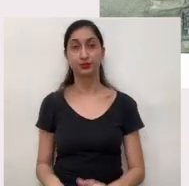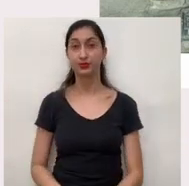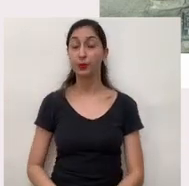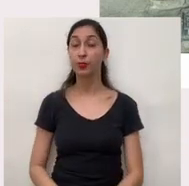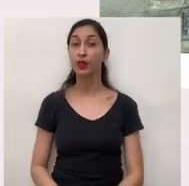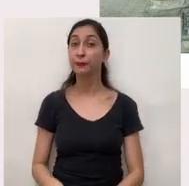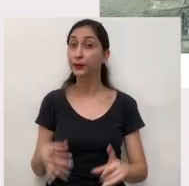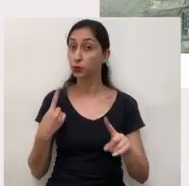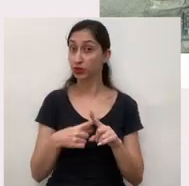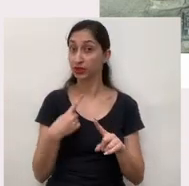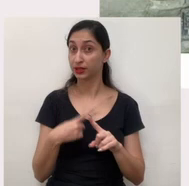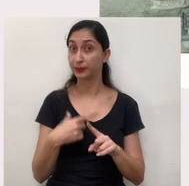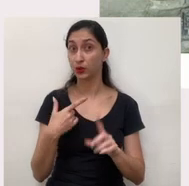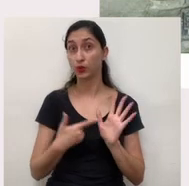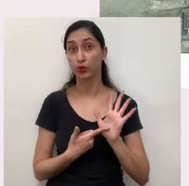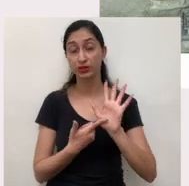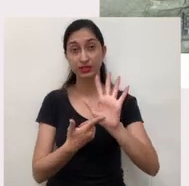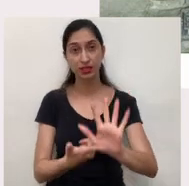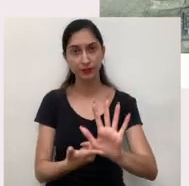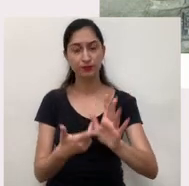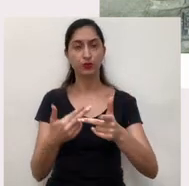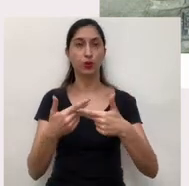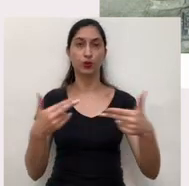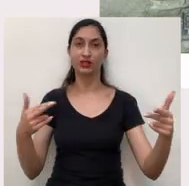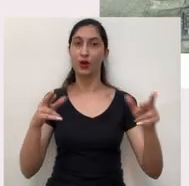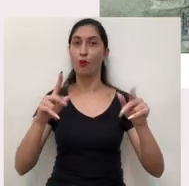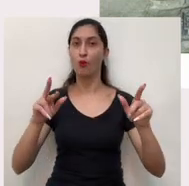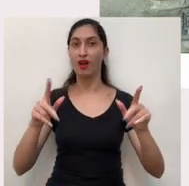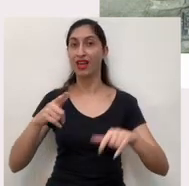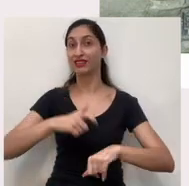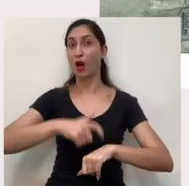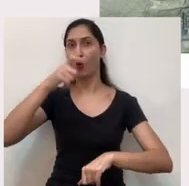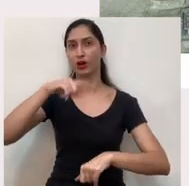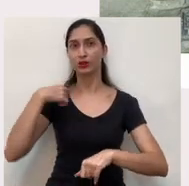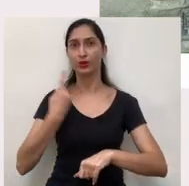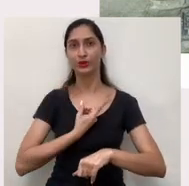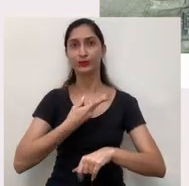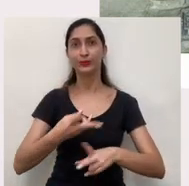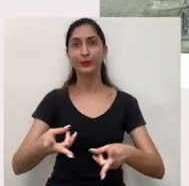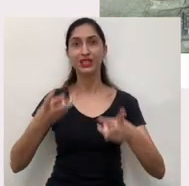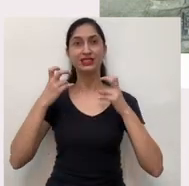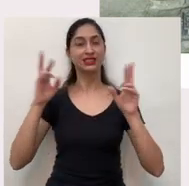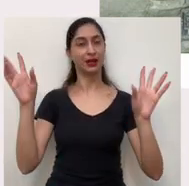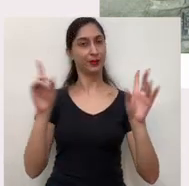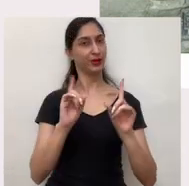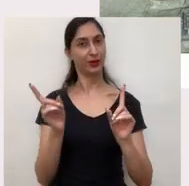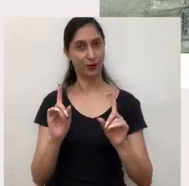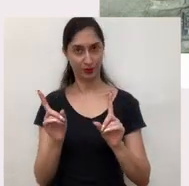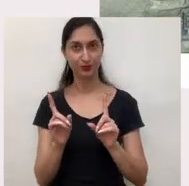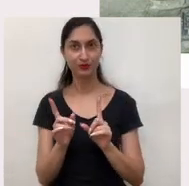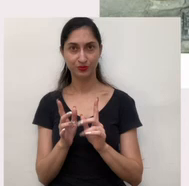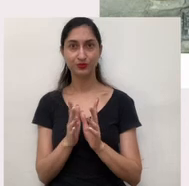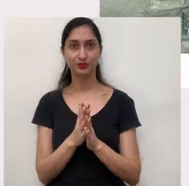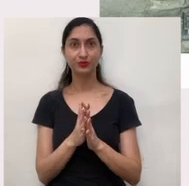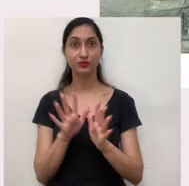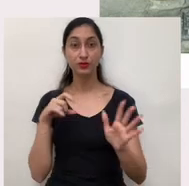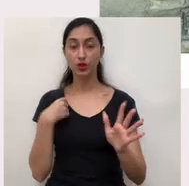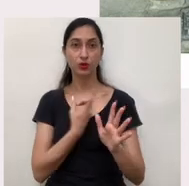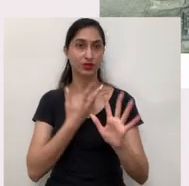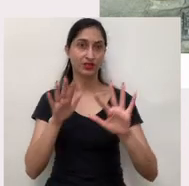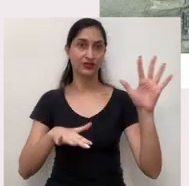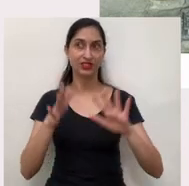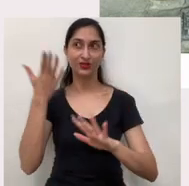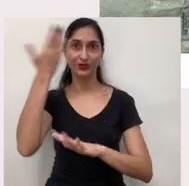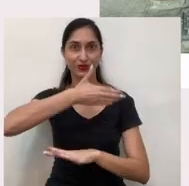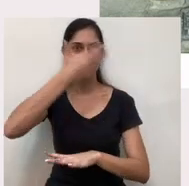Porque diz de coisas que não são imediatamente visíveis, né? E que estão aos nossos